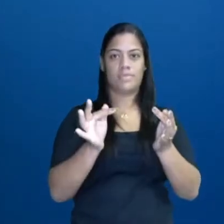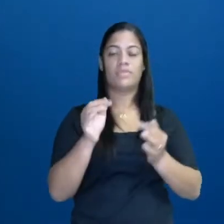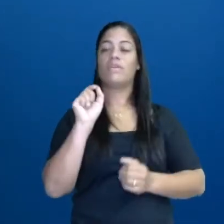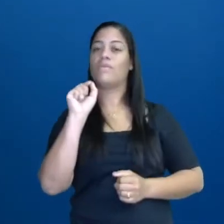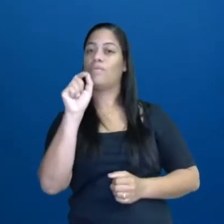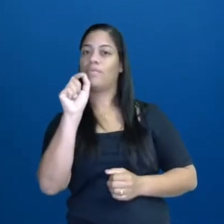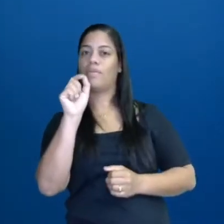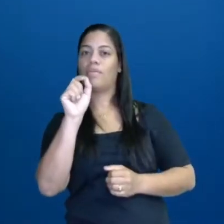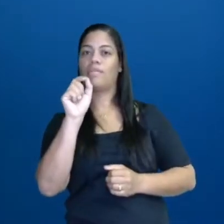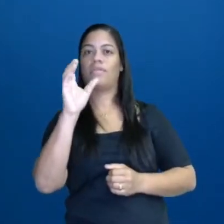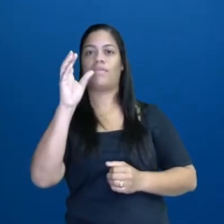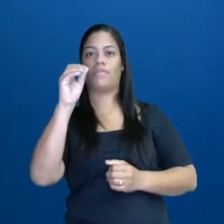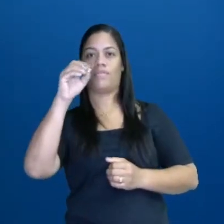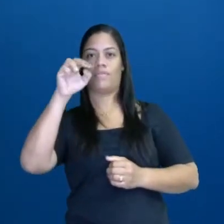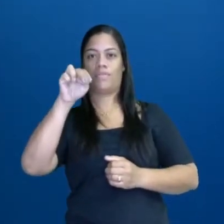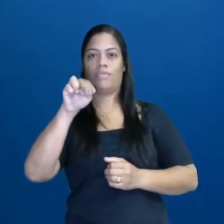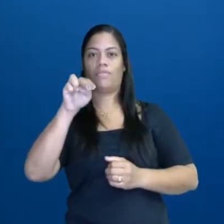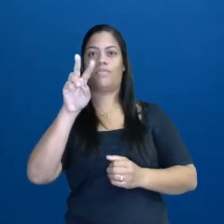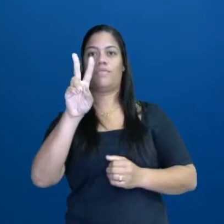os polígonos